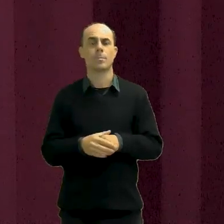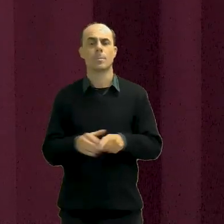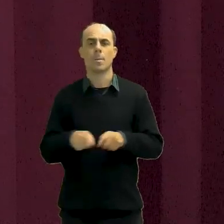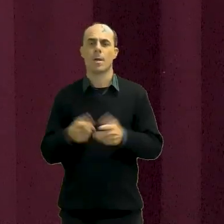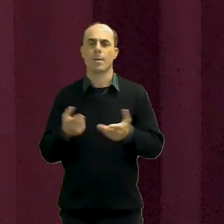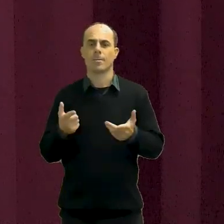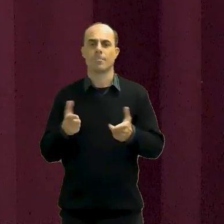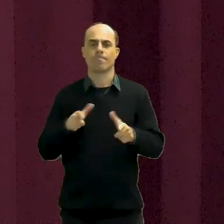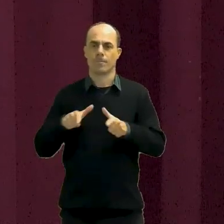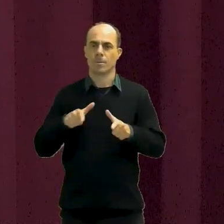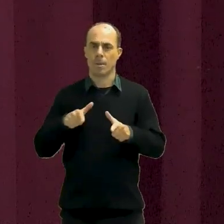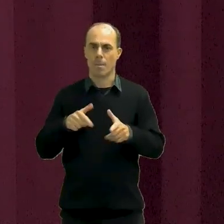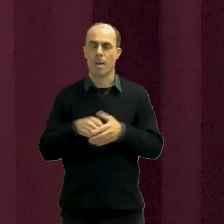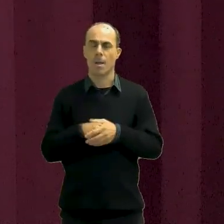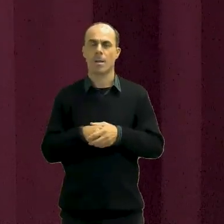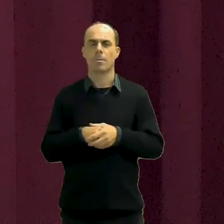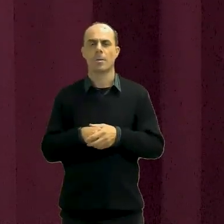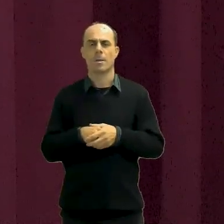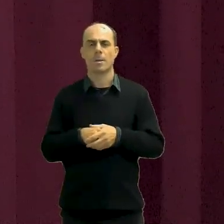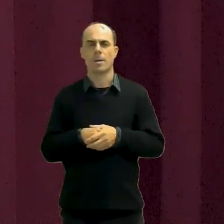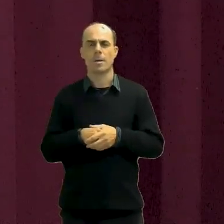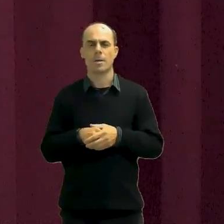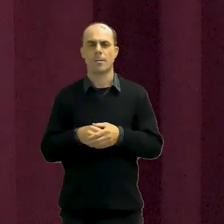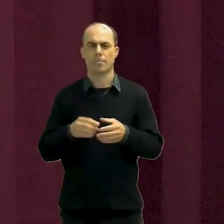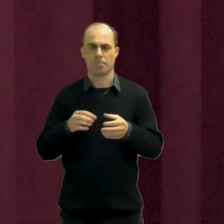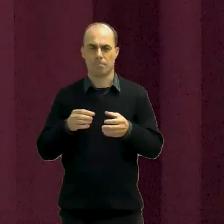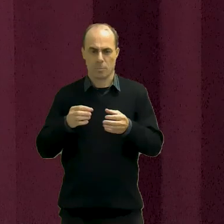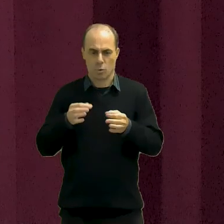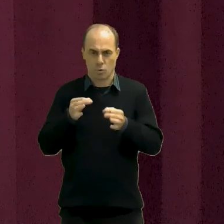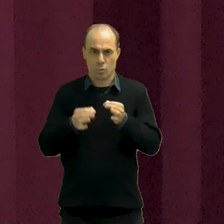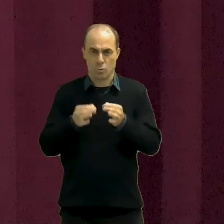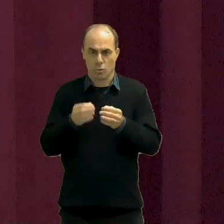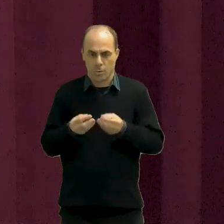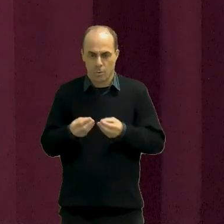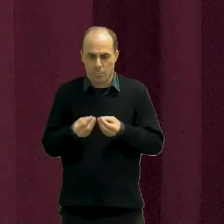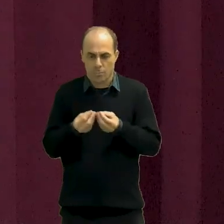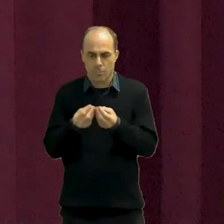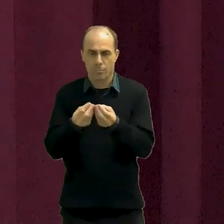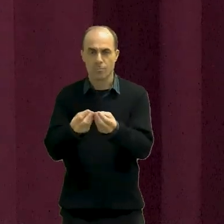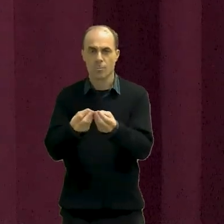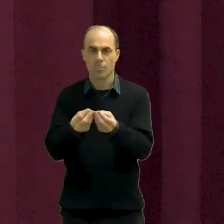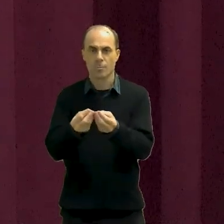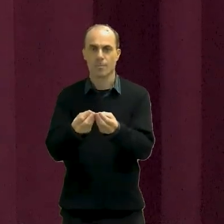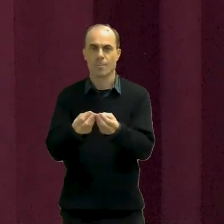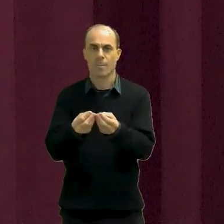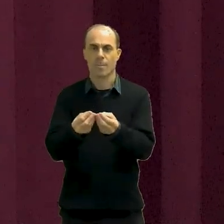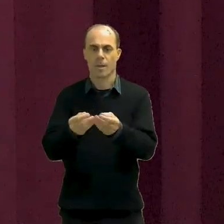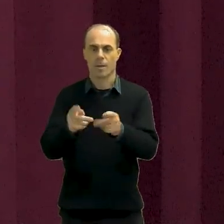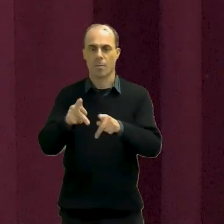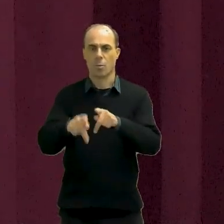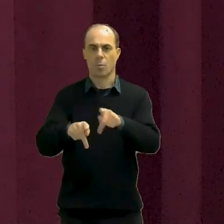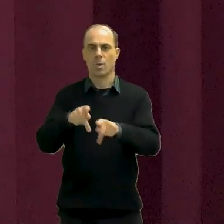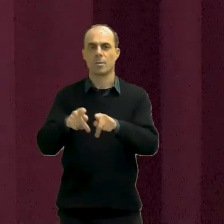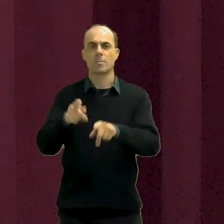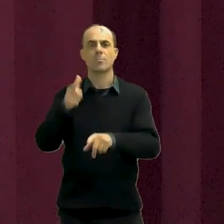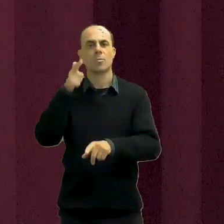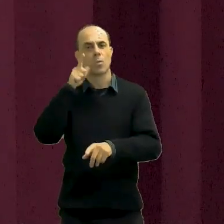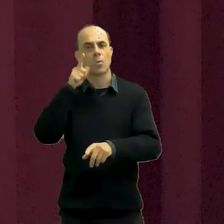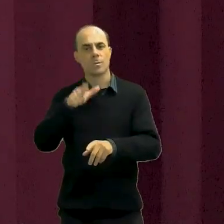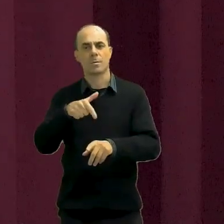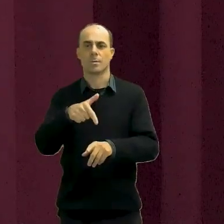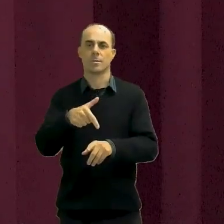promotoria das Comunidades é levar esse acesso levar essa orientação jurídica para aquela pessoa que